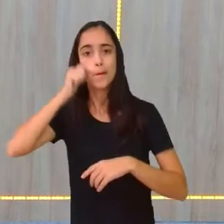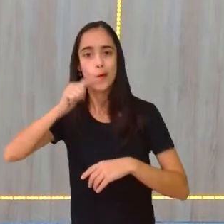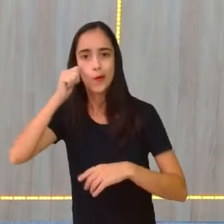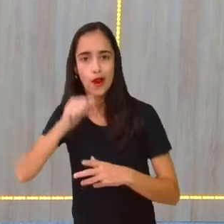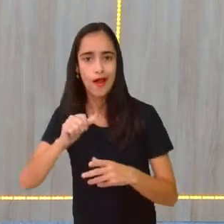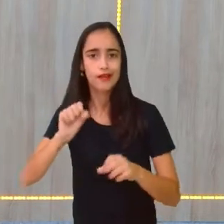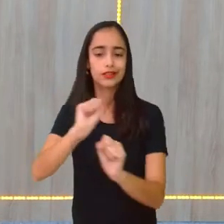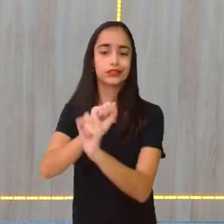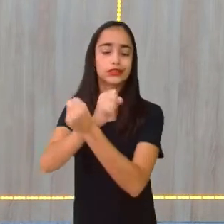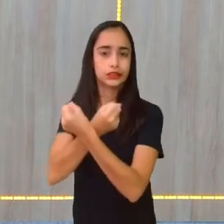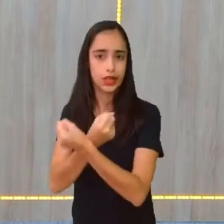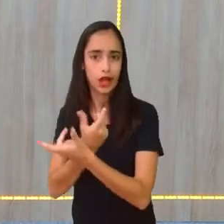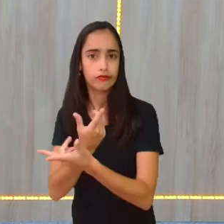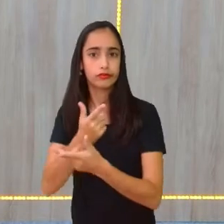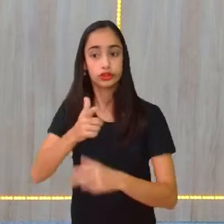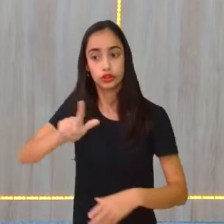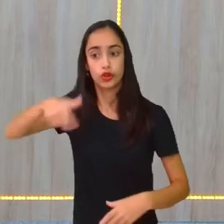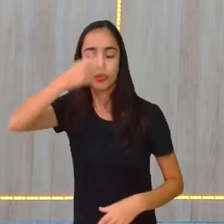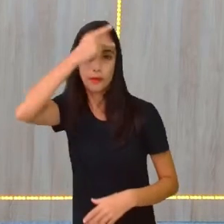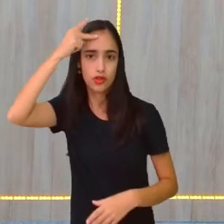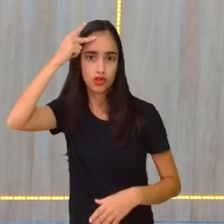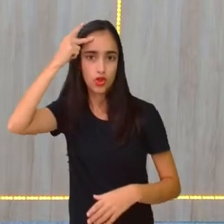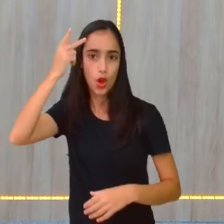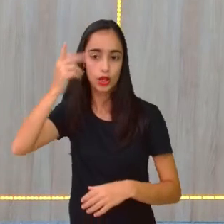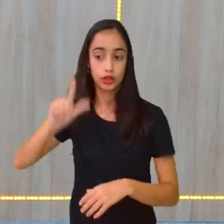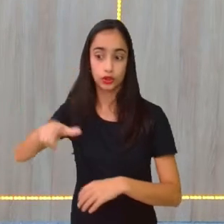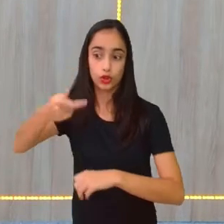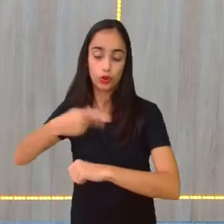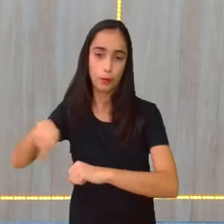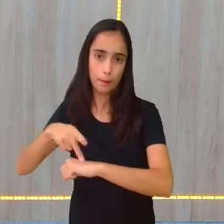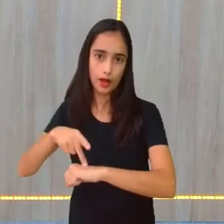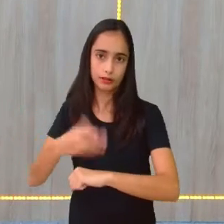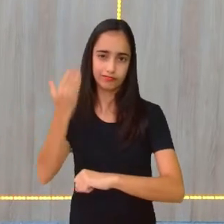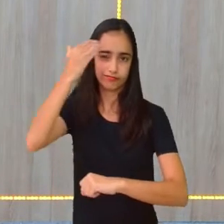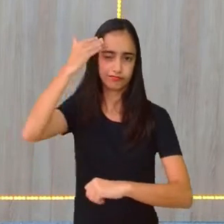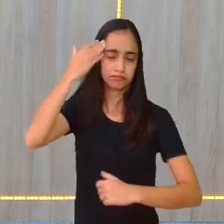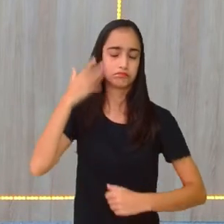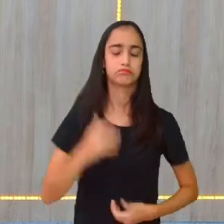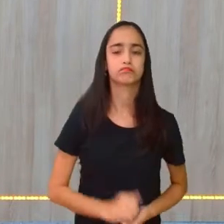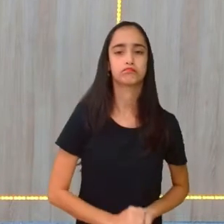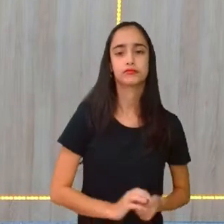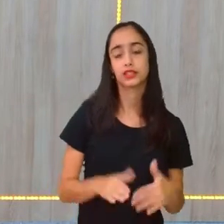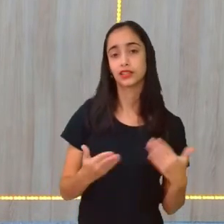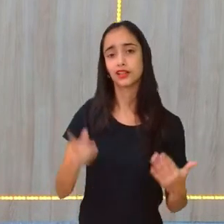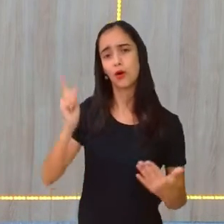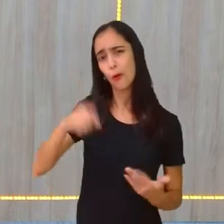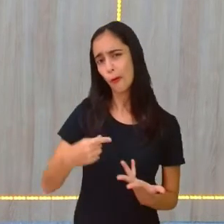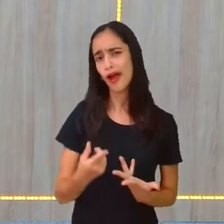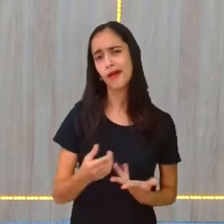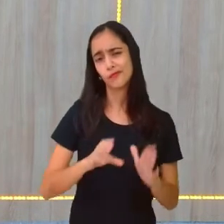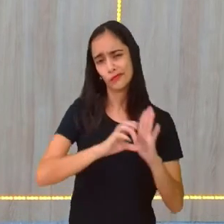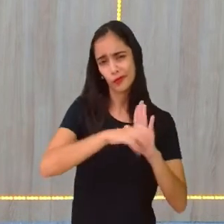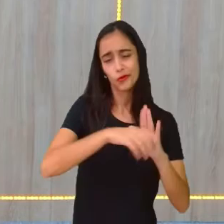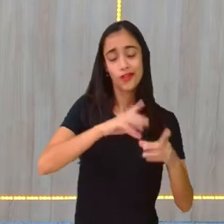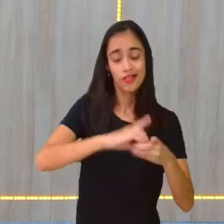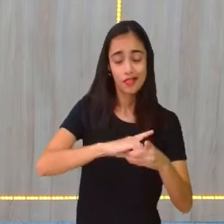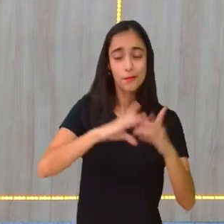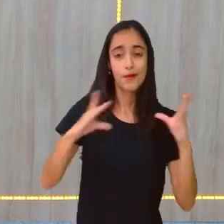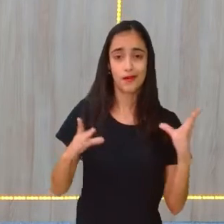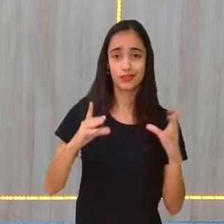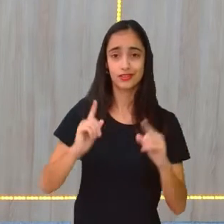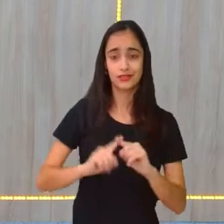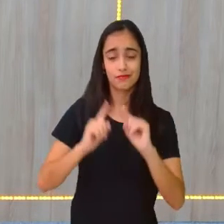escravos e estrangeiros. Então, era um conceito de democracia que,